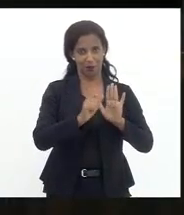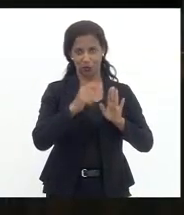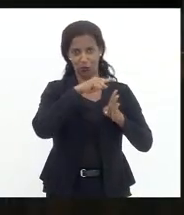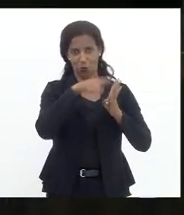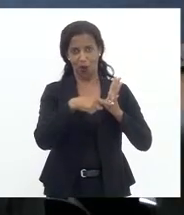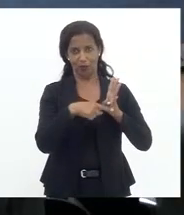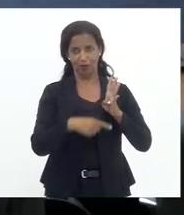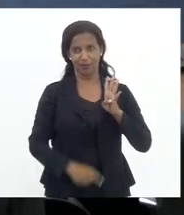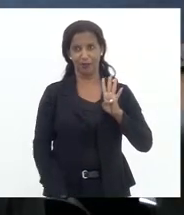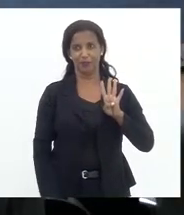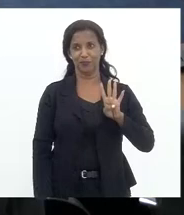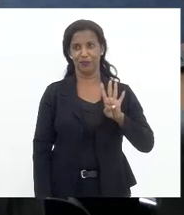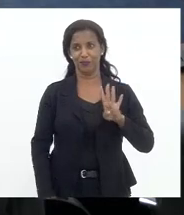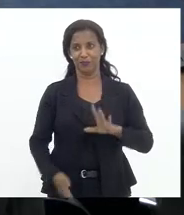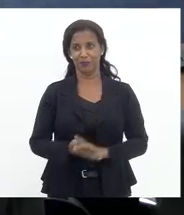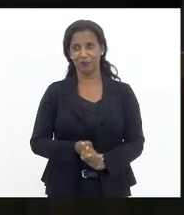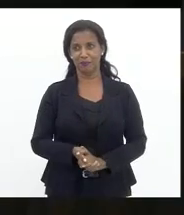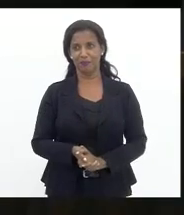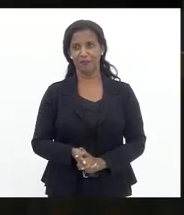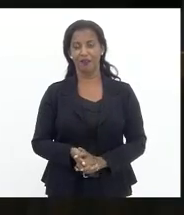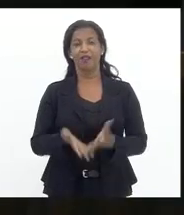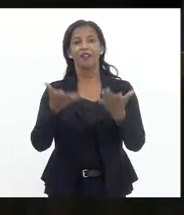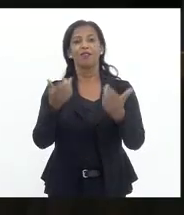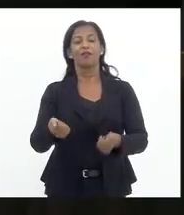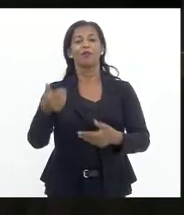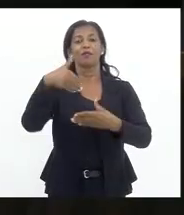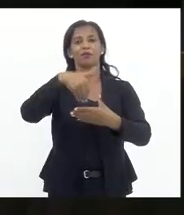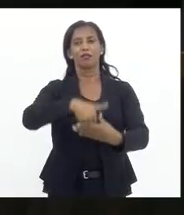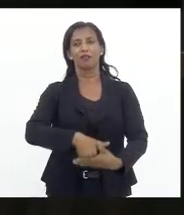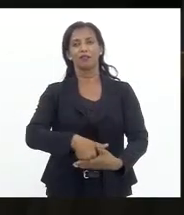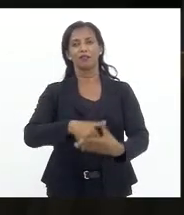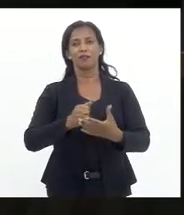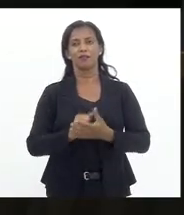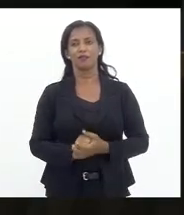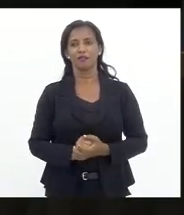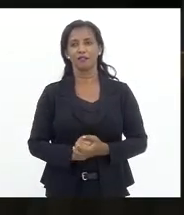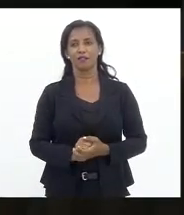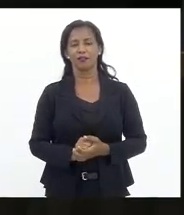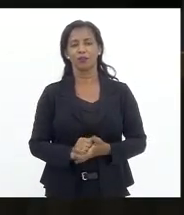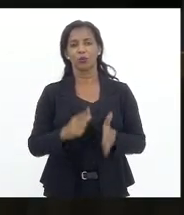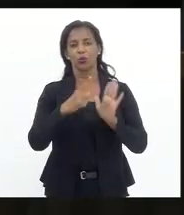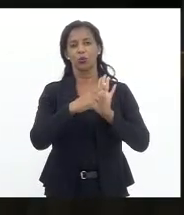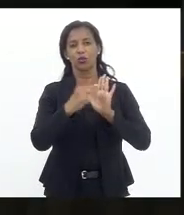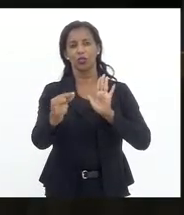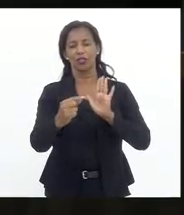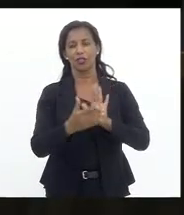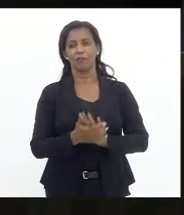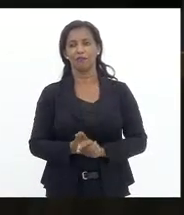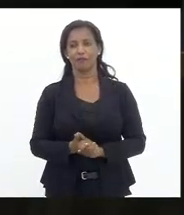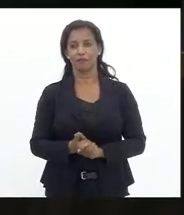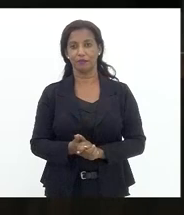4. Então vamos à votação do destaque.